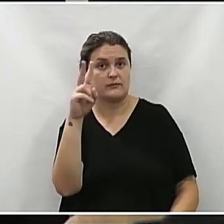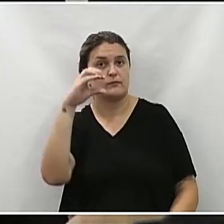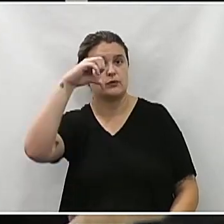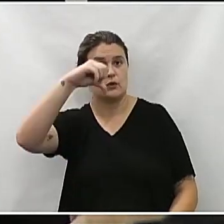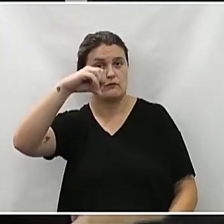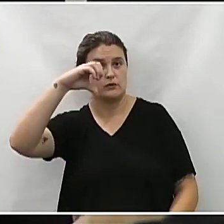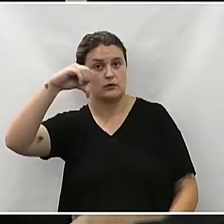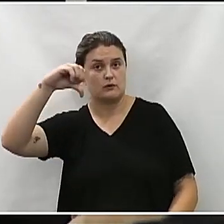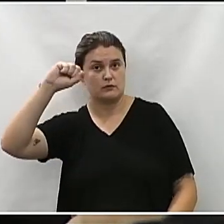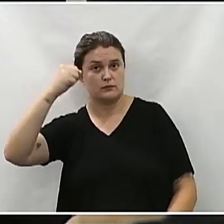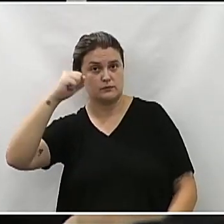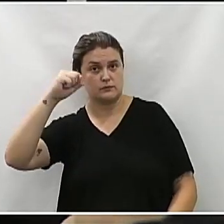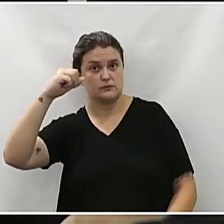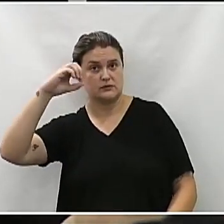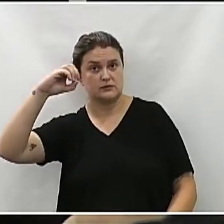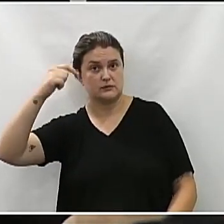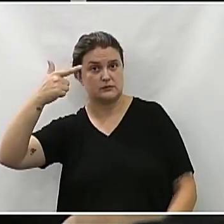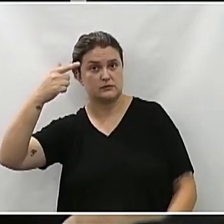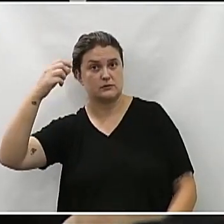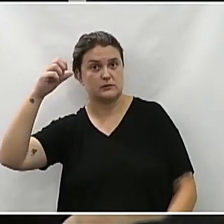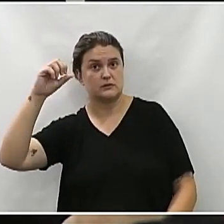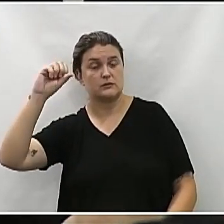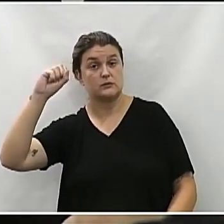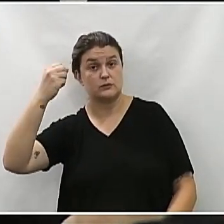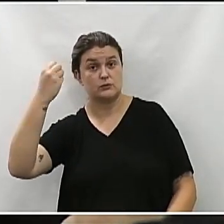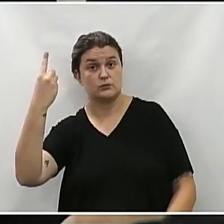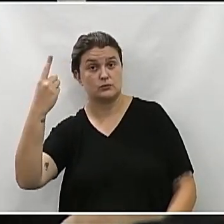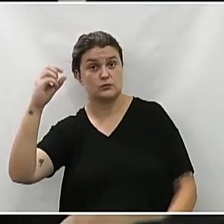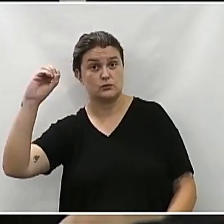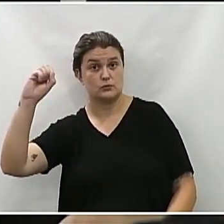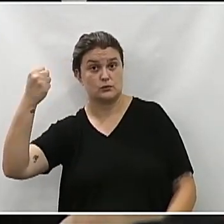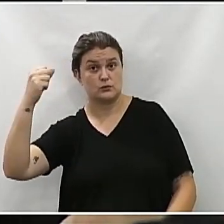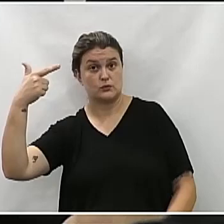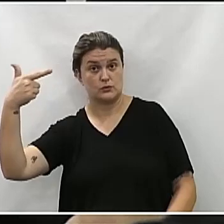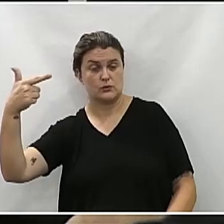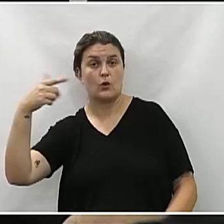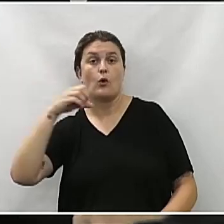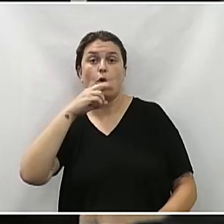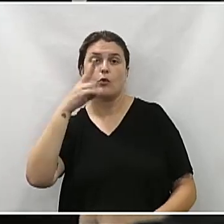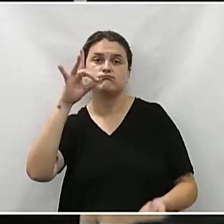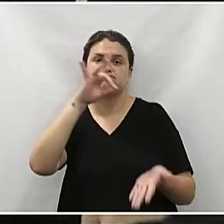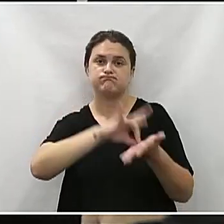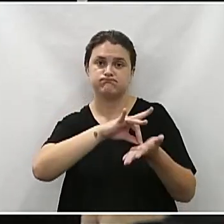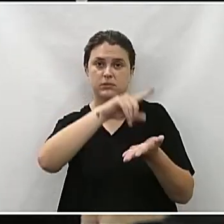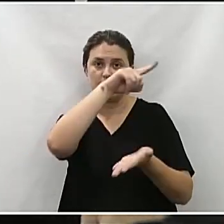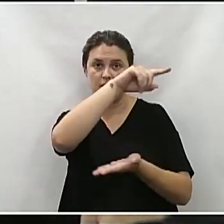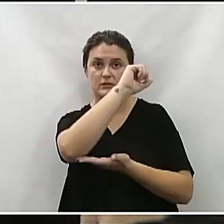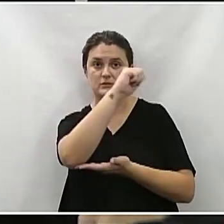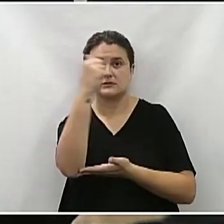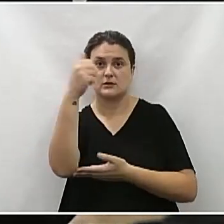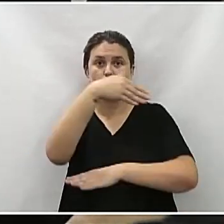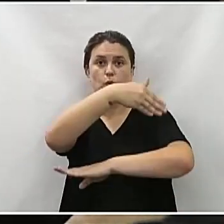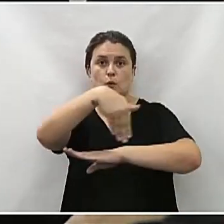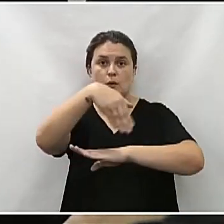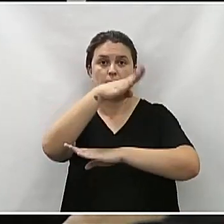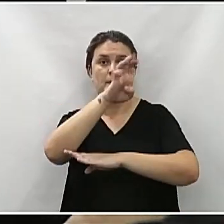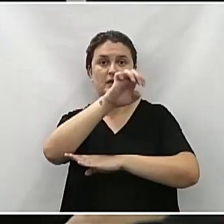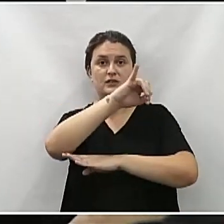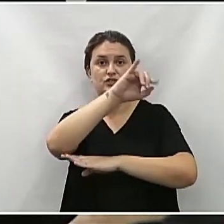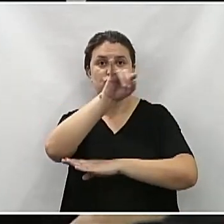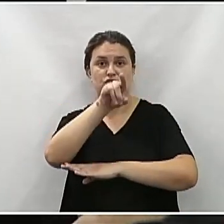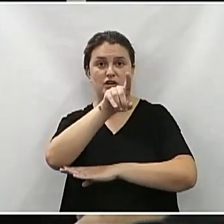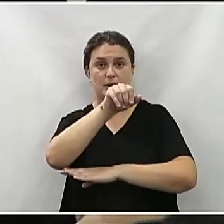998020182 ou na sede da UCA-UV localizada na rua Benjamim Constante